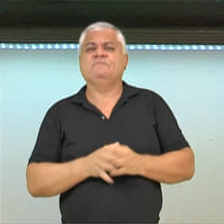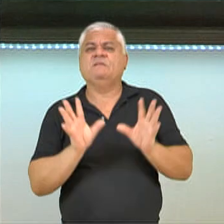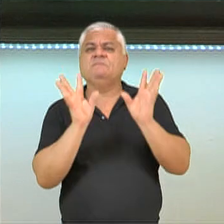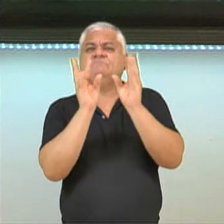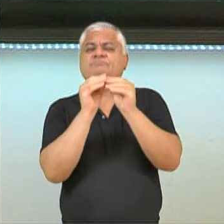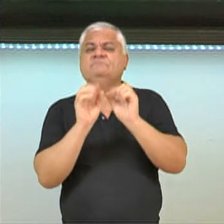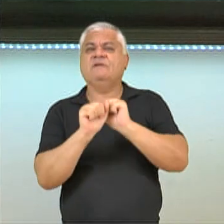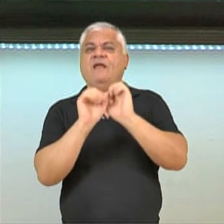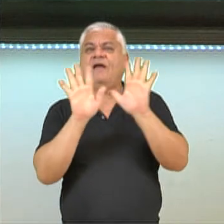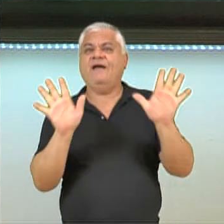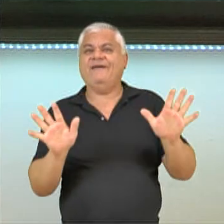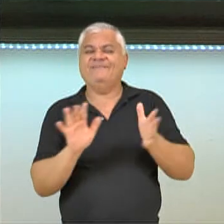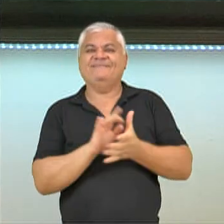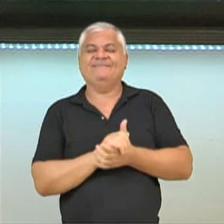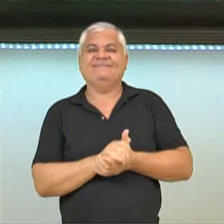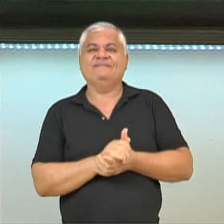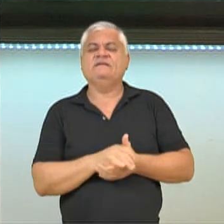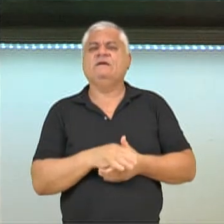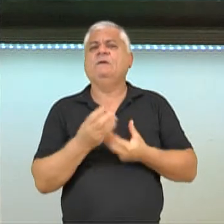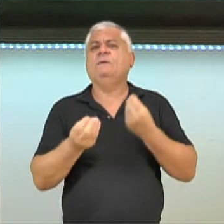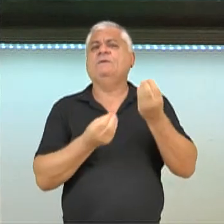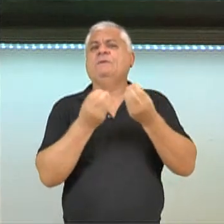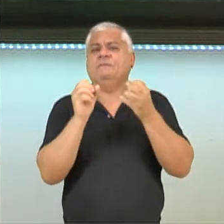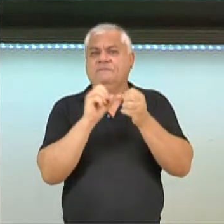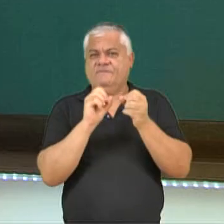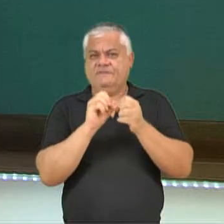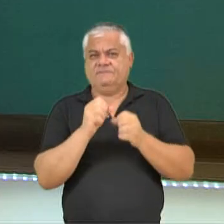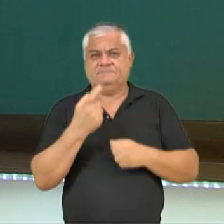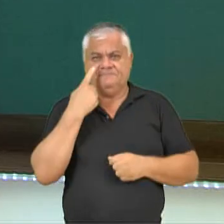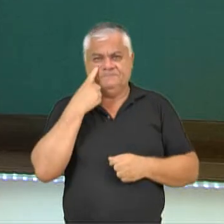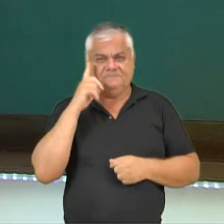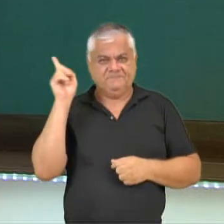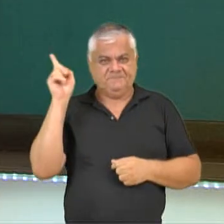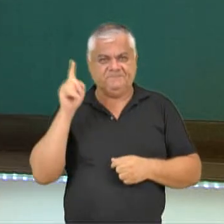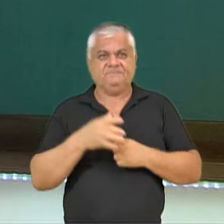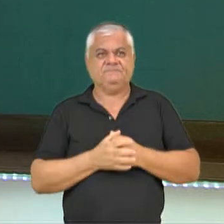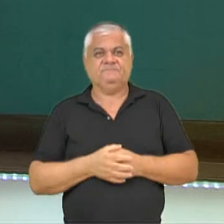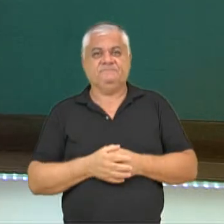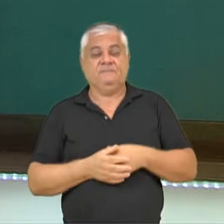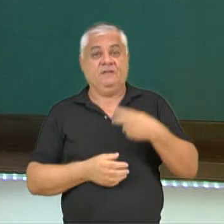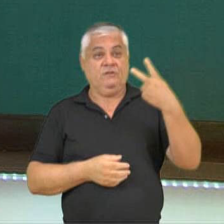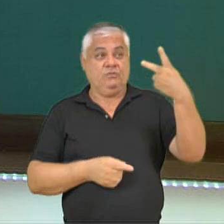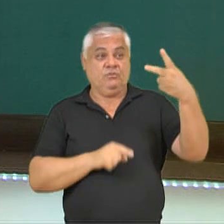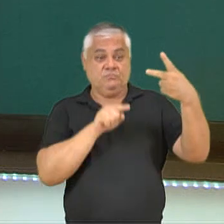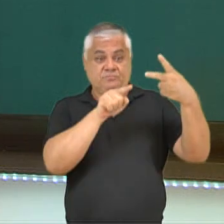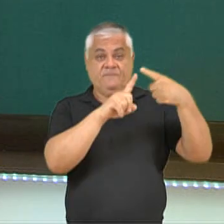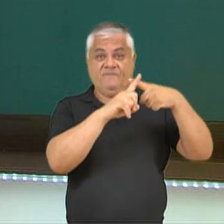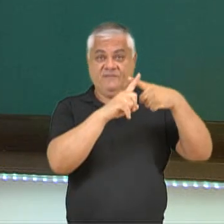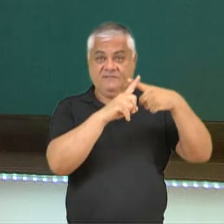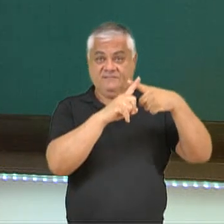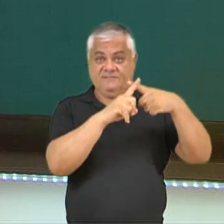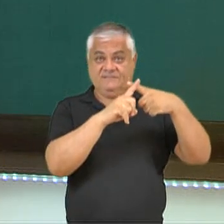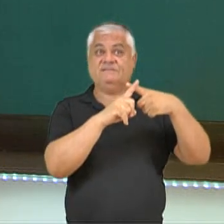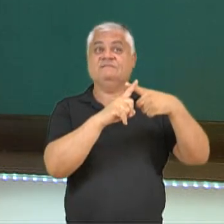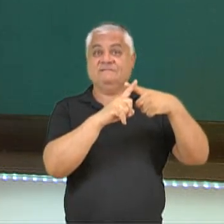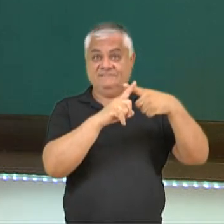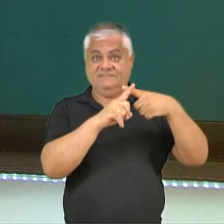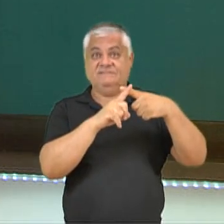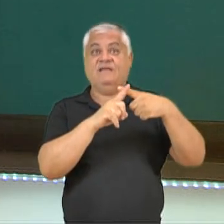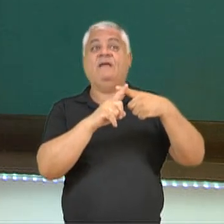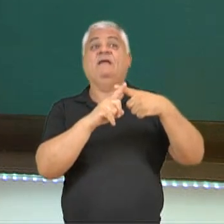mais clara. Vamos ver o que a gente tem que fazer. Então, aqui nós temos uma multiplicação, temos uma